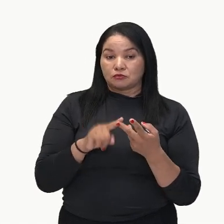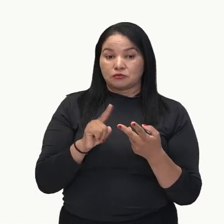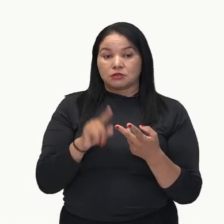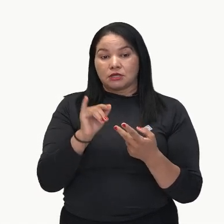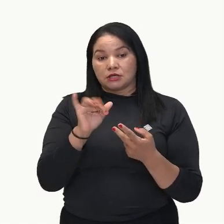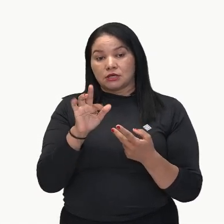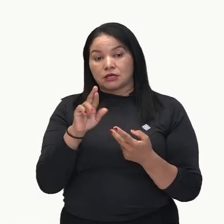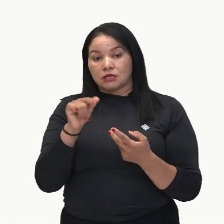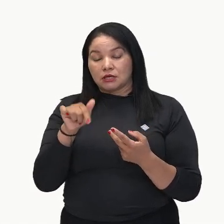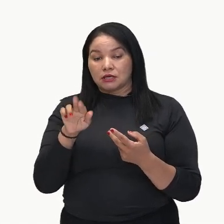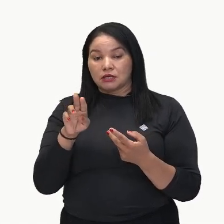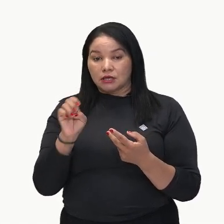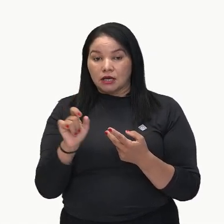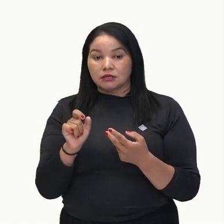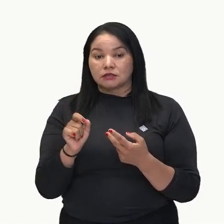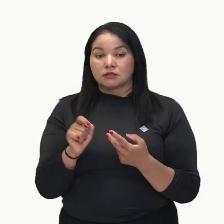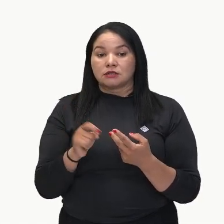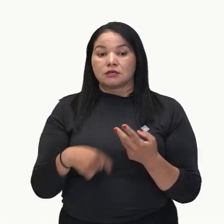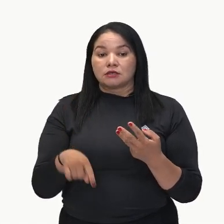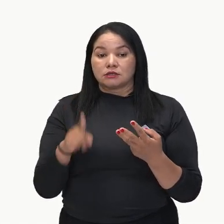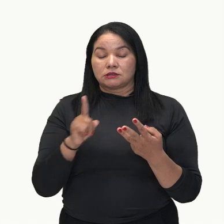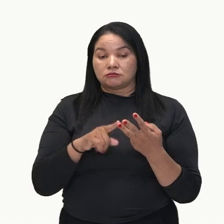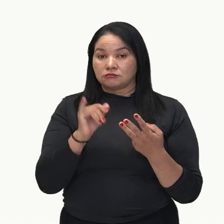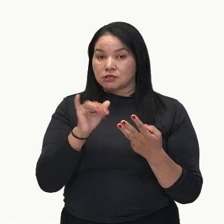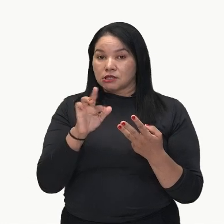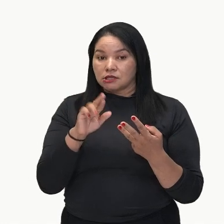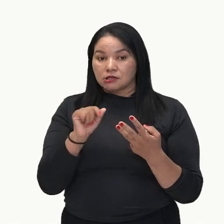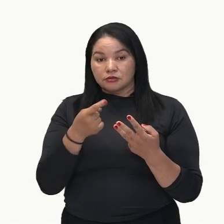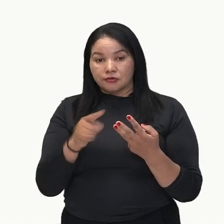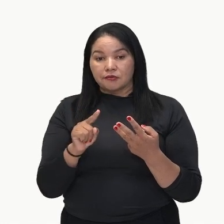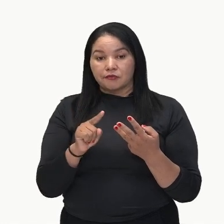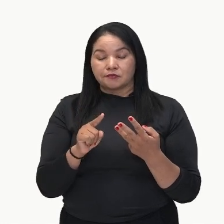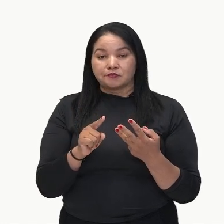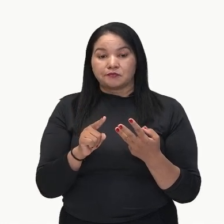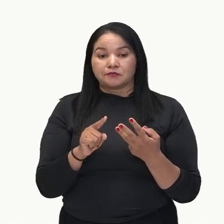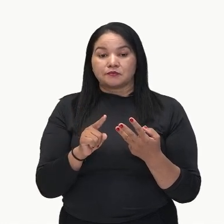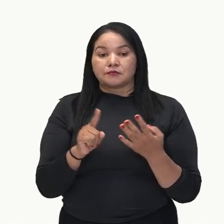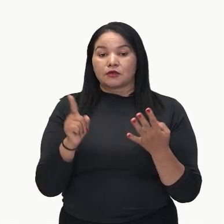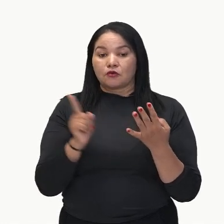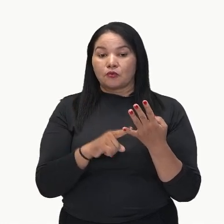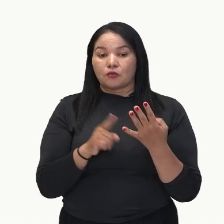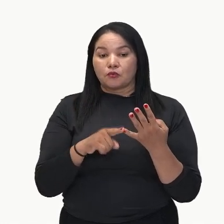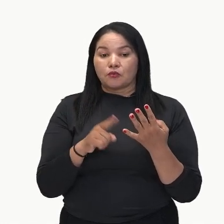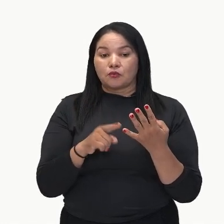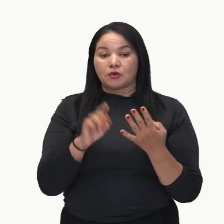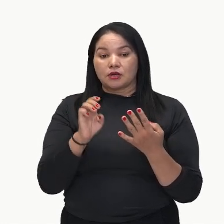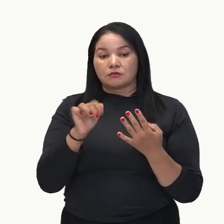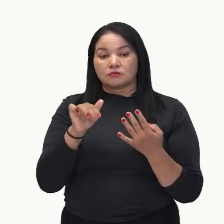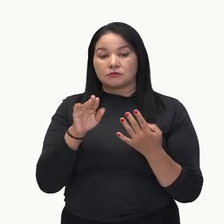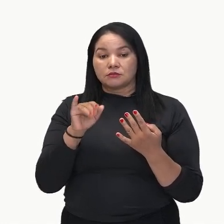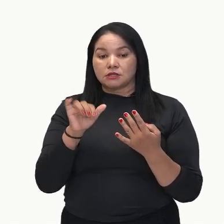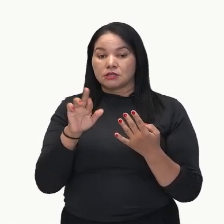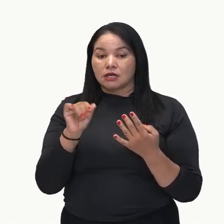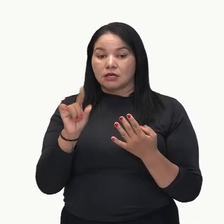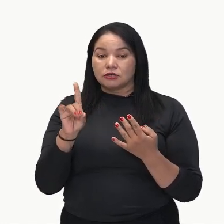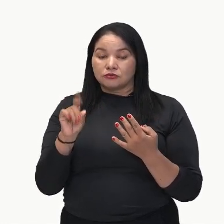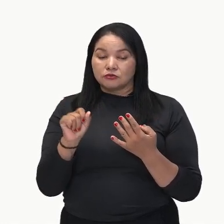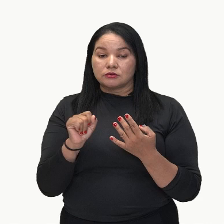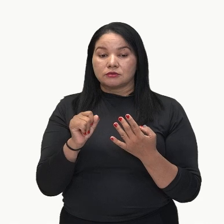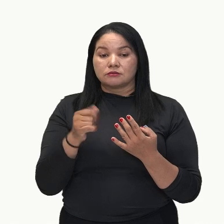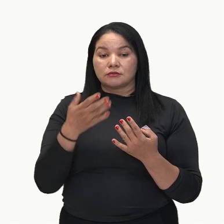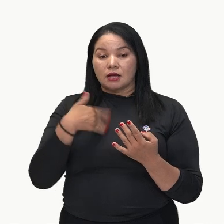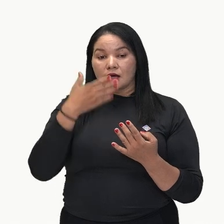o segundo, seguido do Irã, né? Emirados Árabes Unidos,